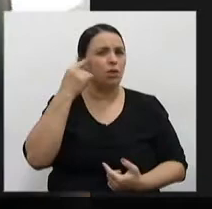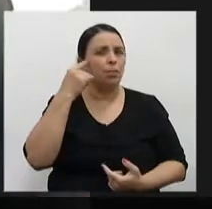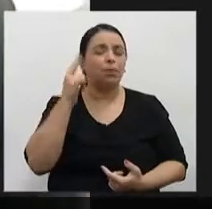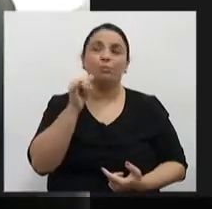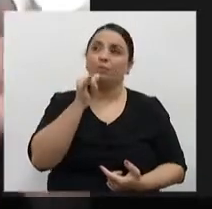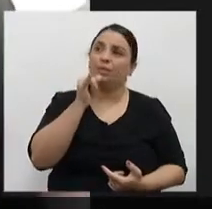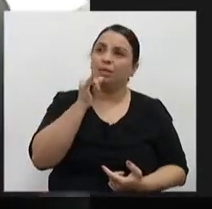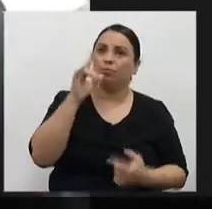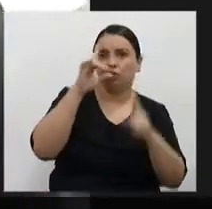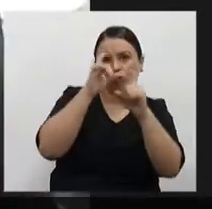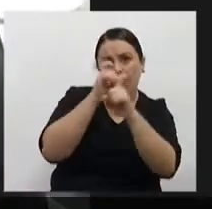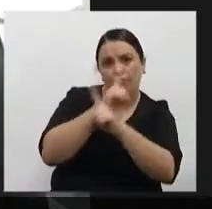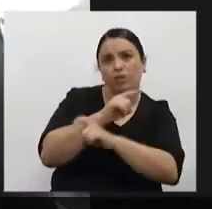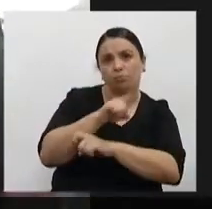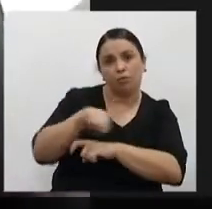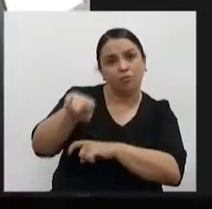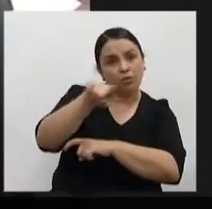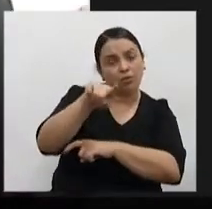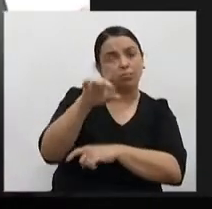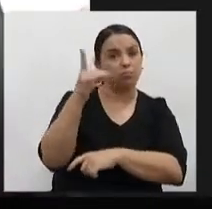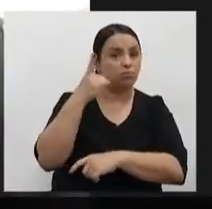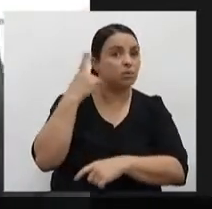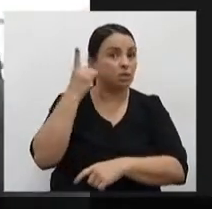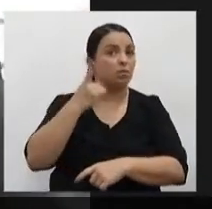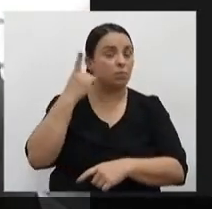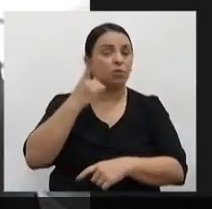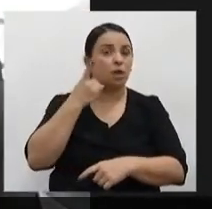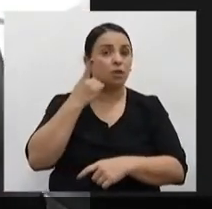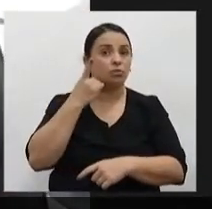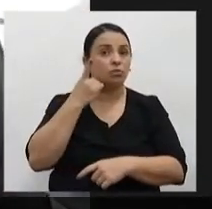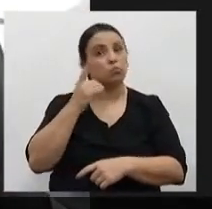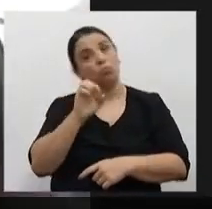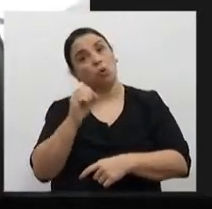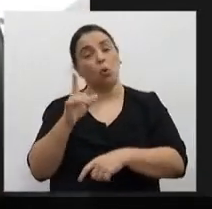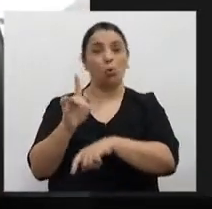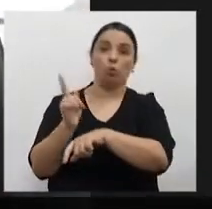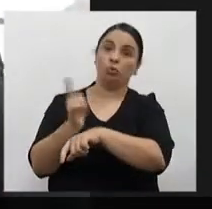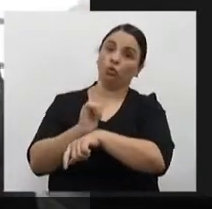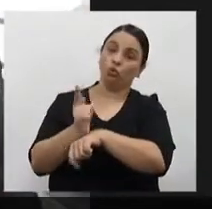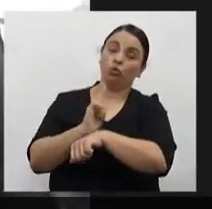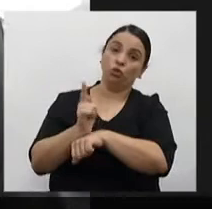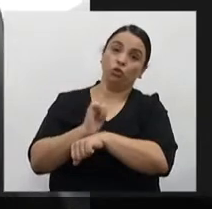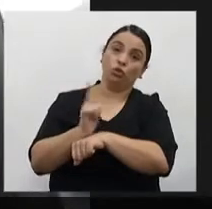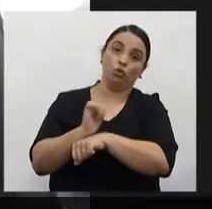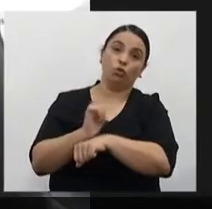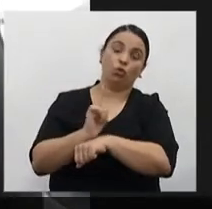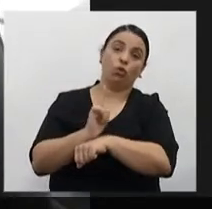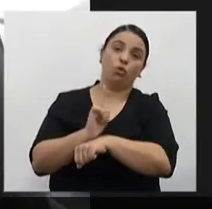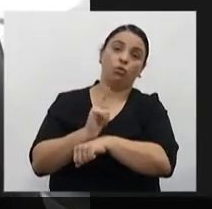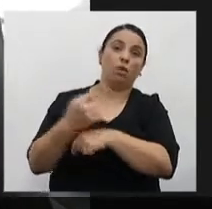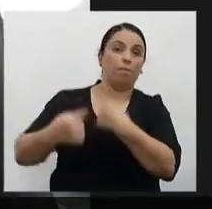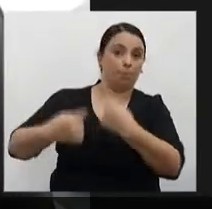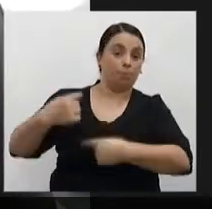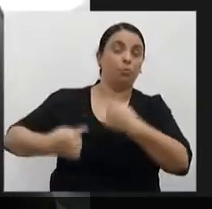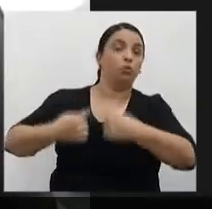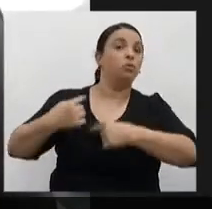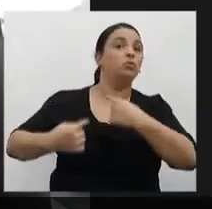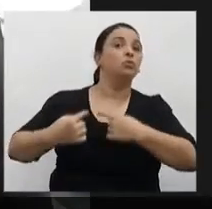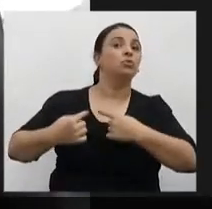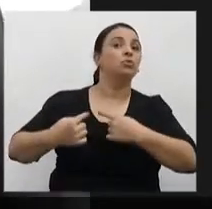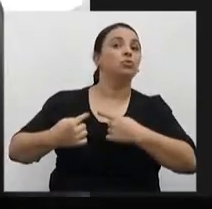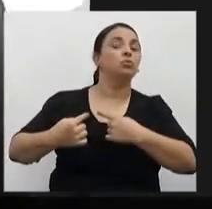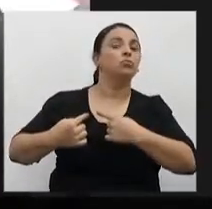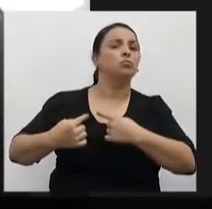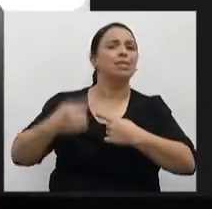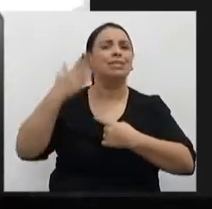senhores deputados, ou melhor, gestores aí, políticos, no caso, né, definir, porque se